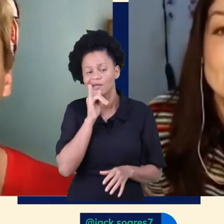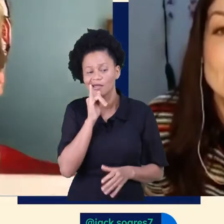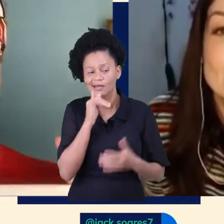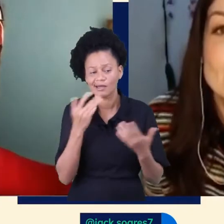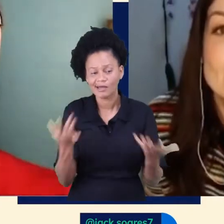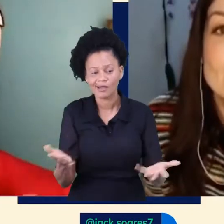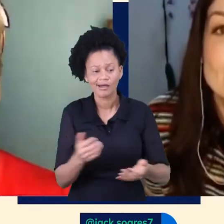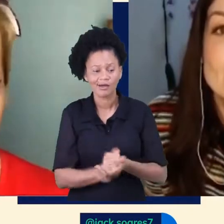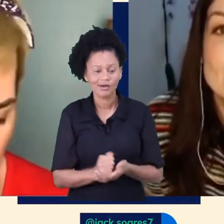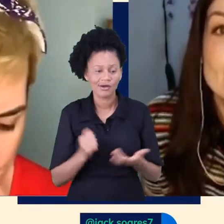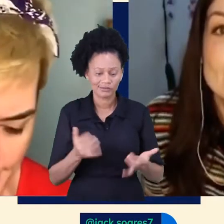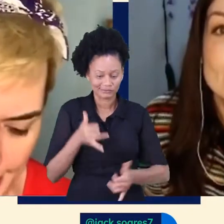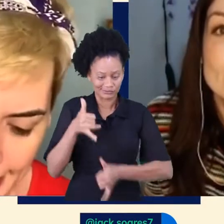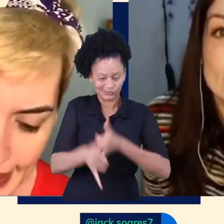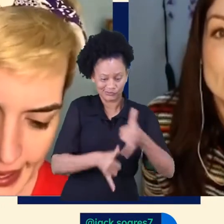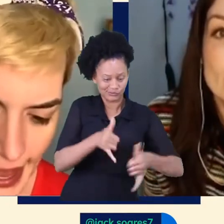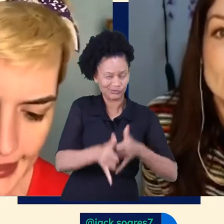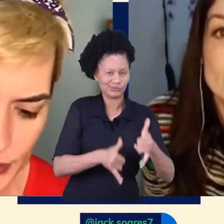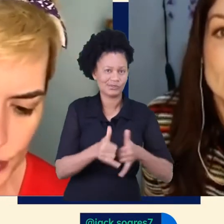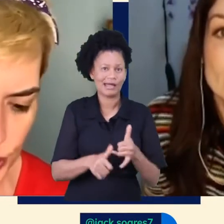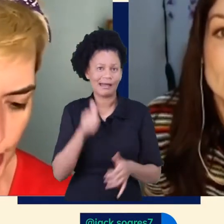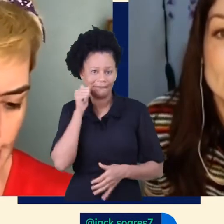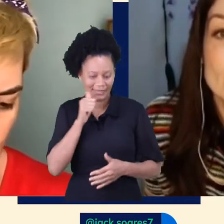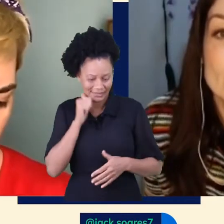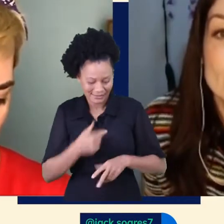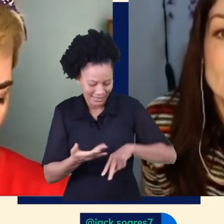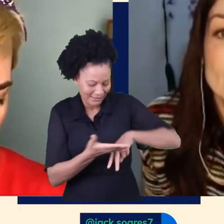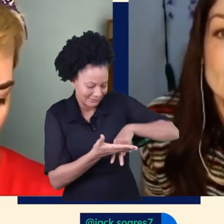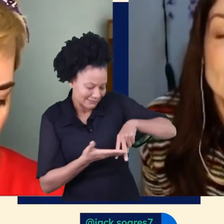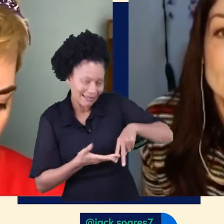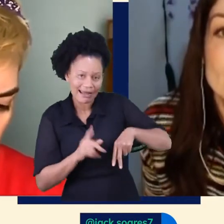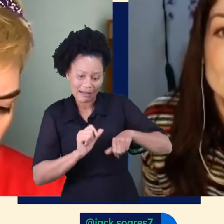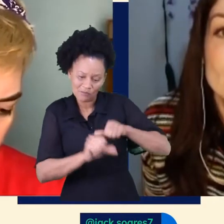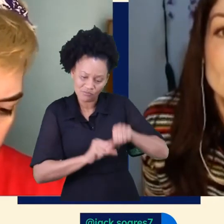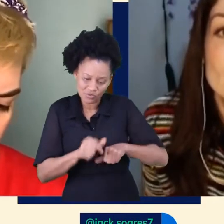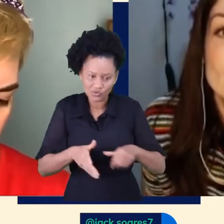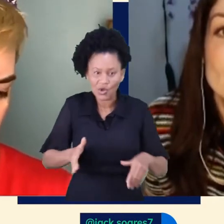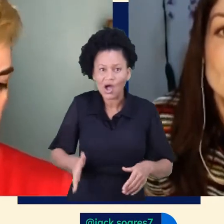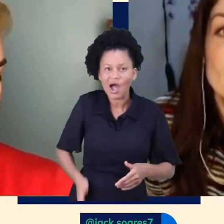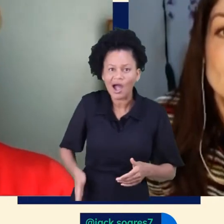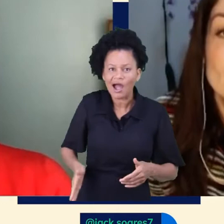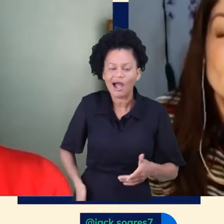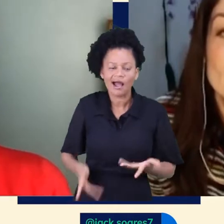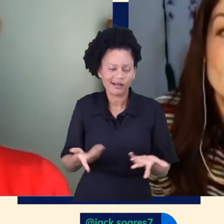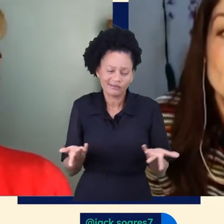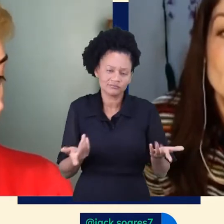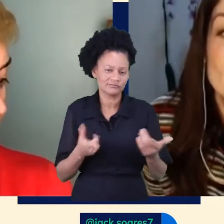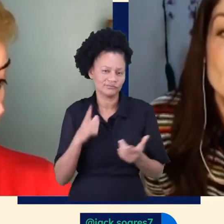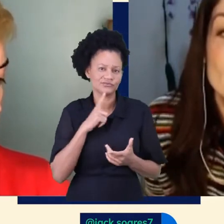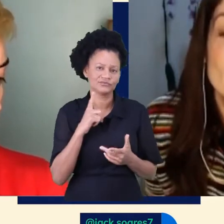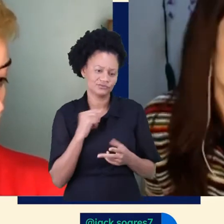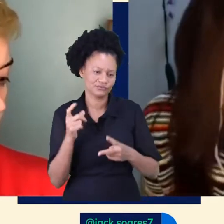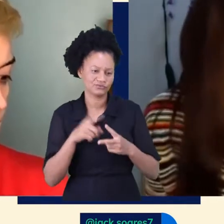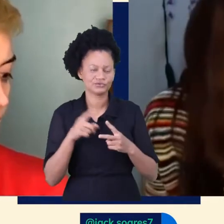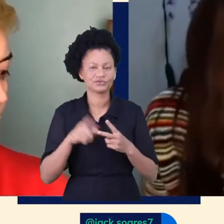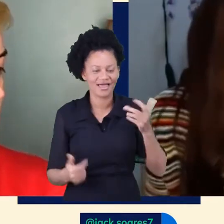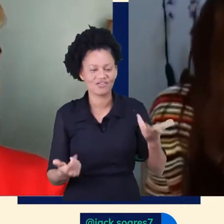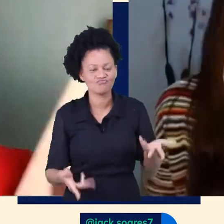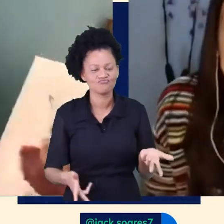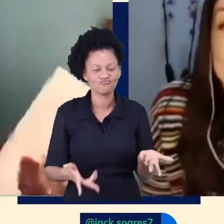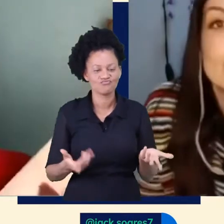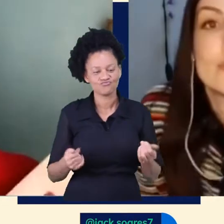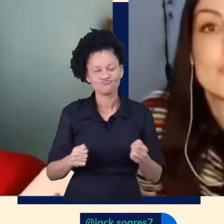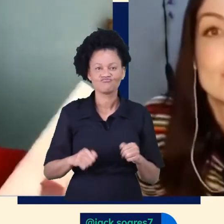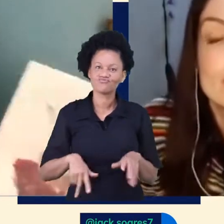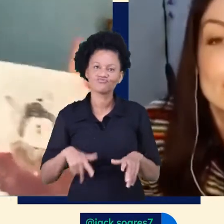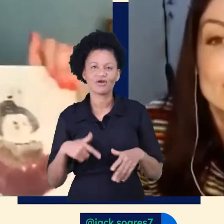usar saia, mas ela quer pôr uma calça. E aí estão os dois lá, é um coelho e uma coelha. E eles estão brincando e cada